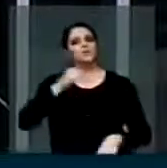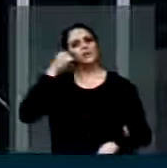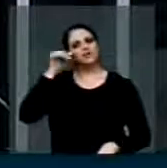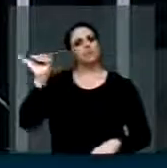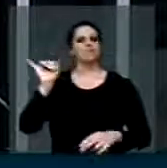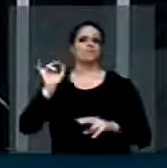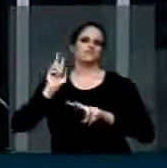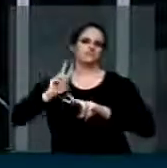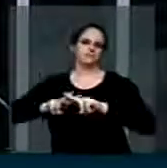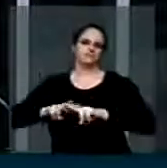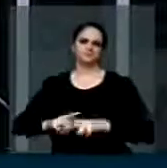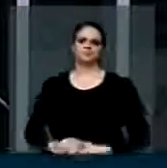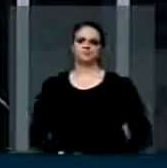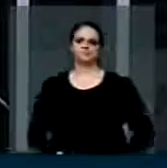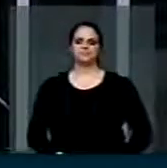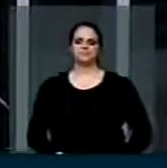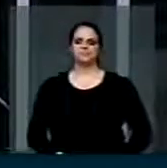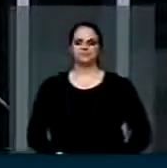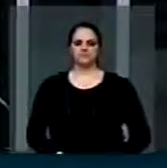cadeia. Senhor presidente,